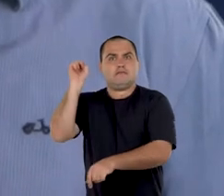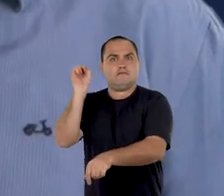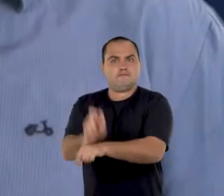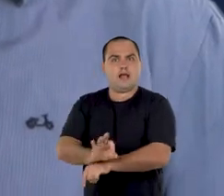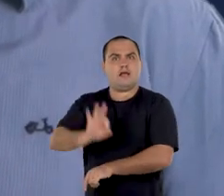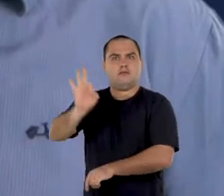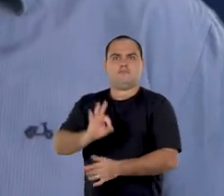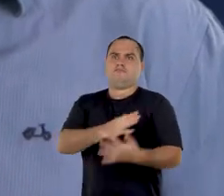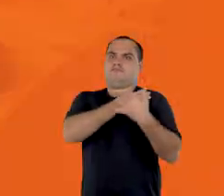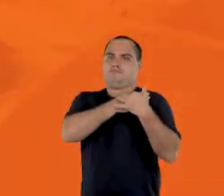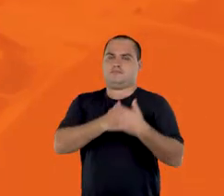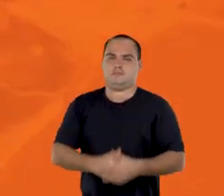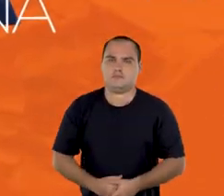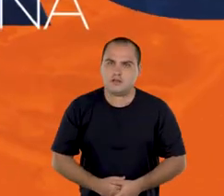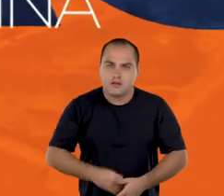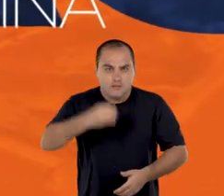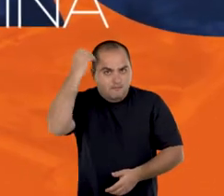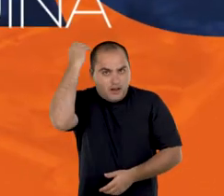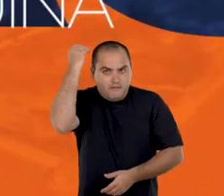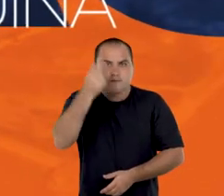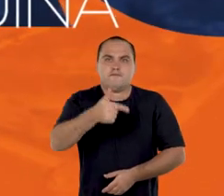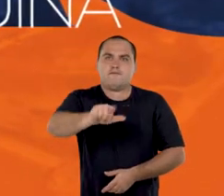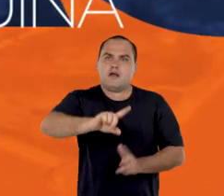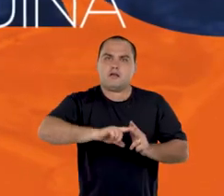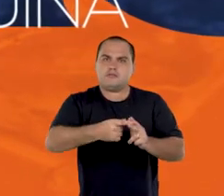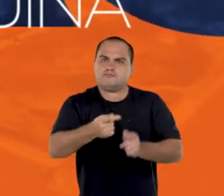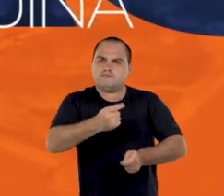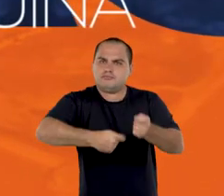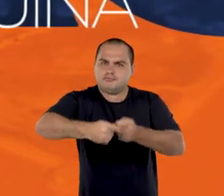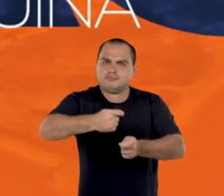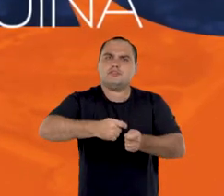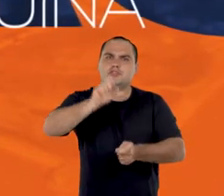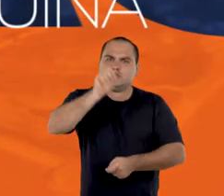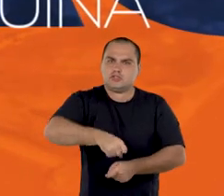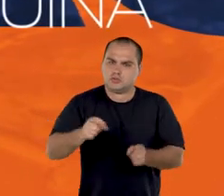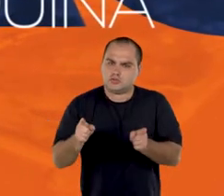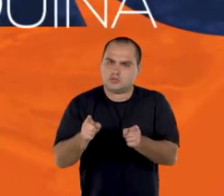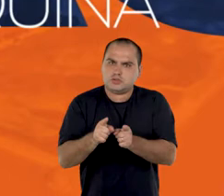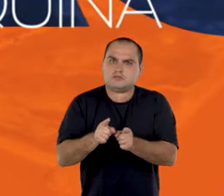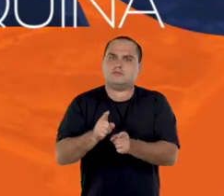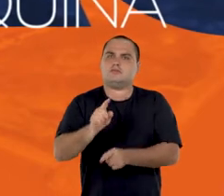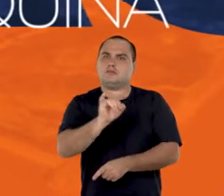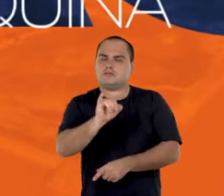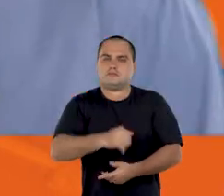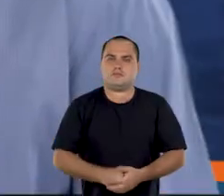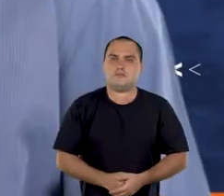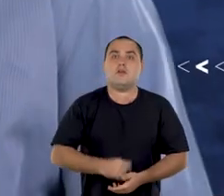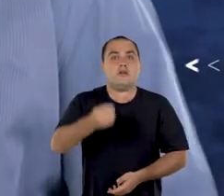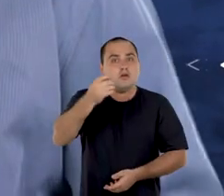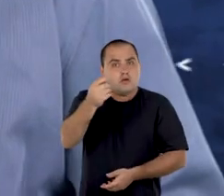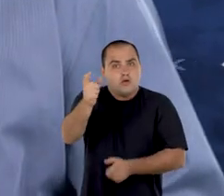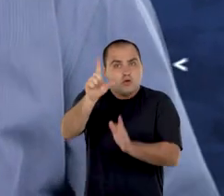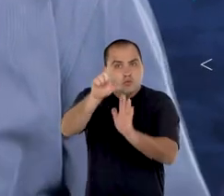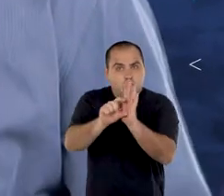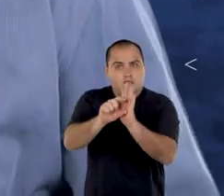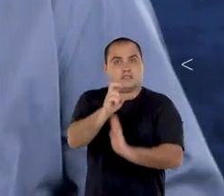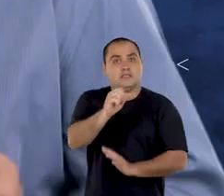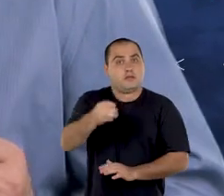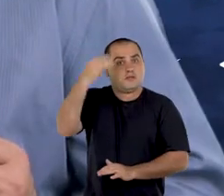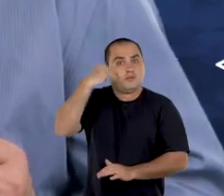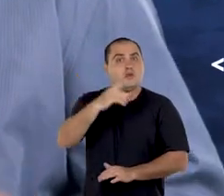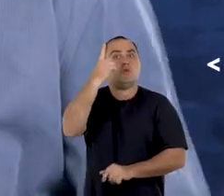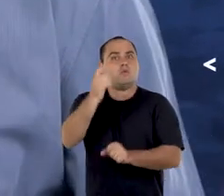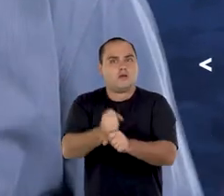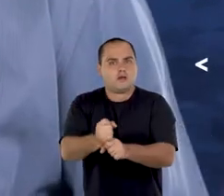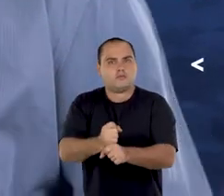500 cargos comissionados. Mafra vai fazer a reforma administrativa e enxugar a máquina. Vamos economizar